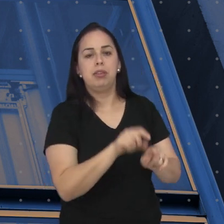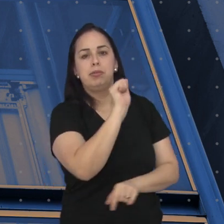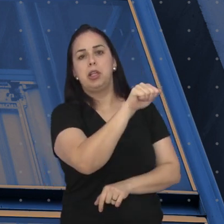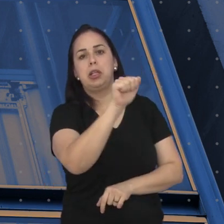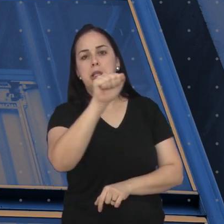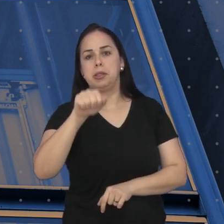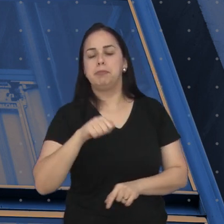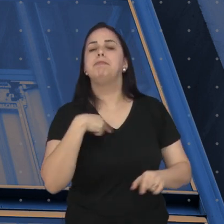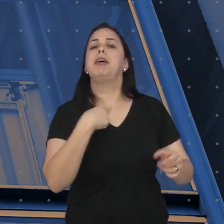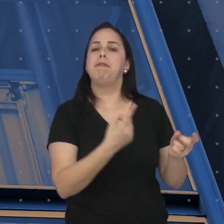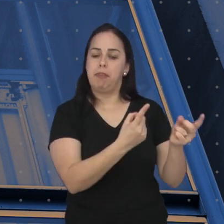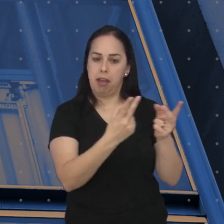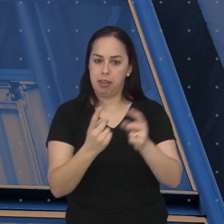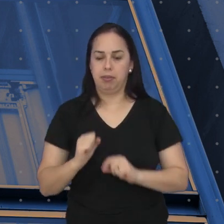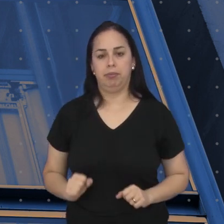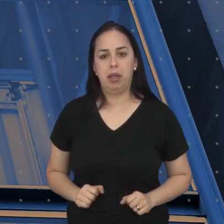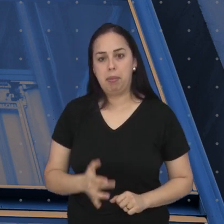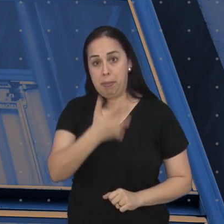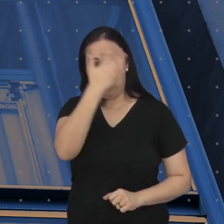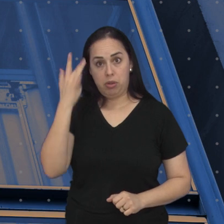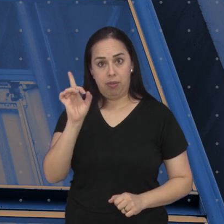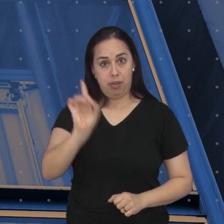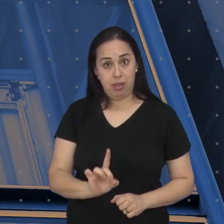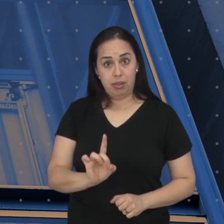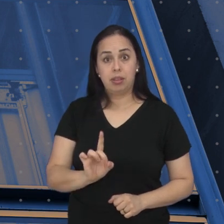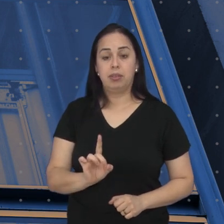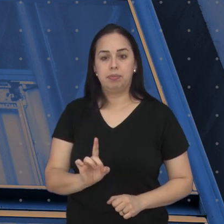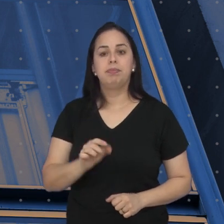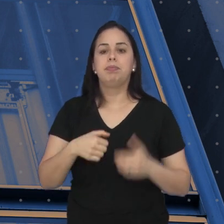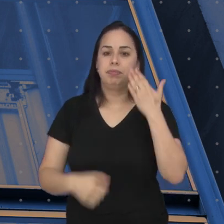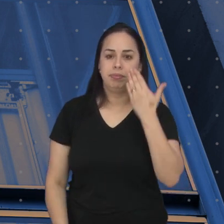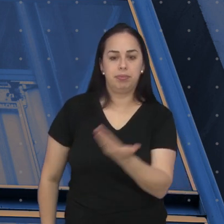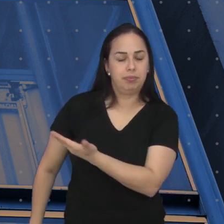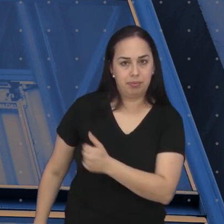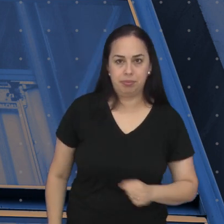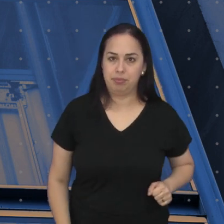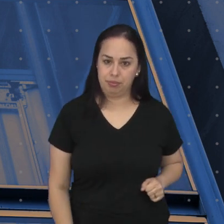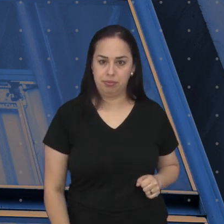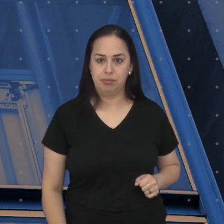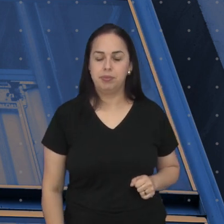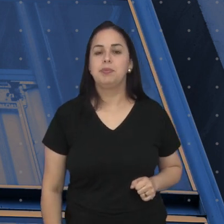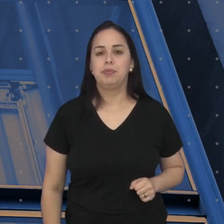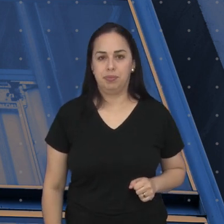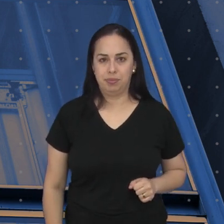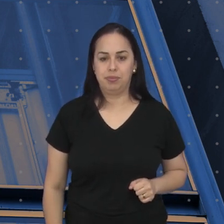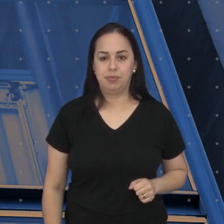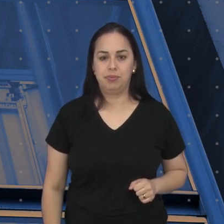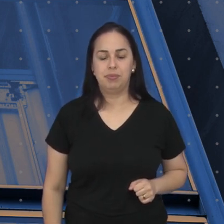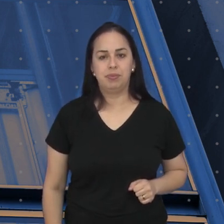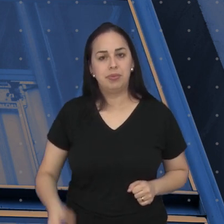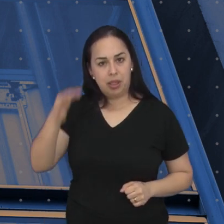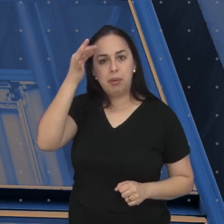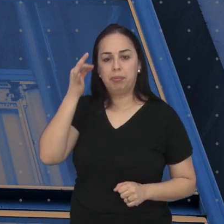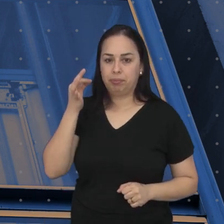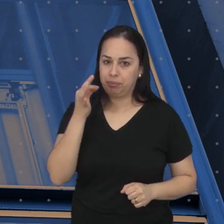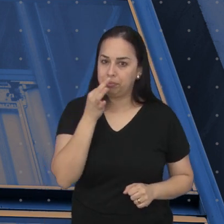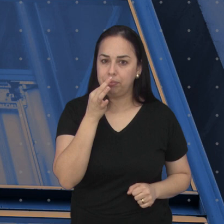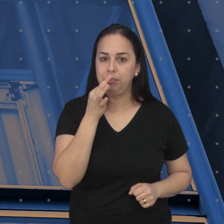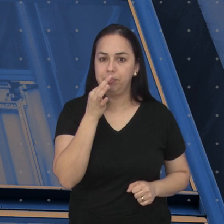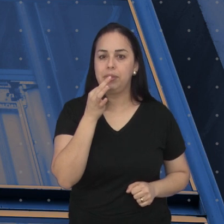a porta. Ainda há vagas para pessoa com deficiência nos cargos de assistente de governanta, auxiliar de escritório, operador